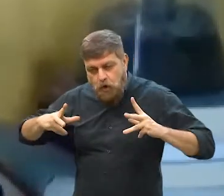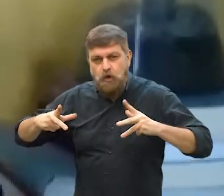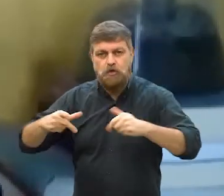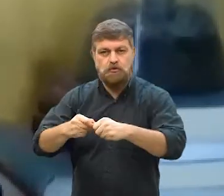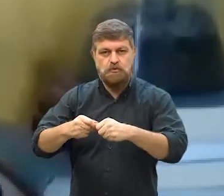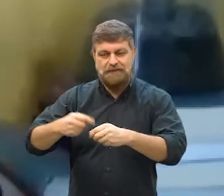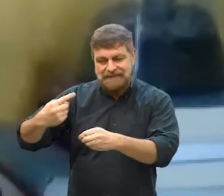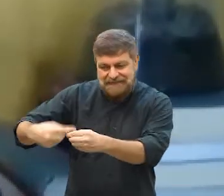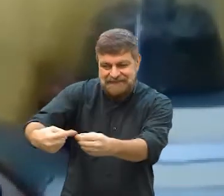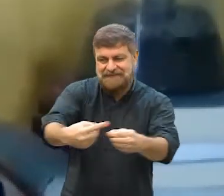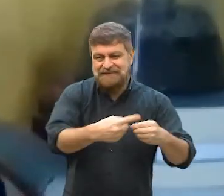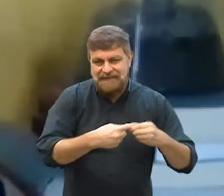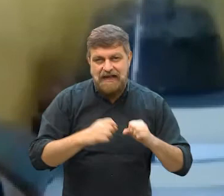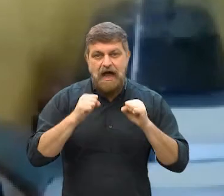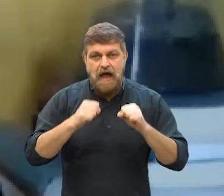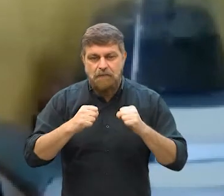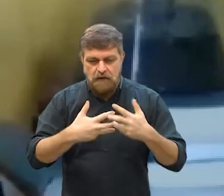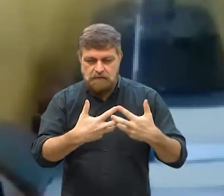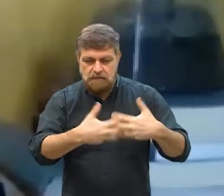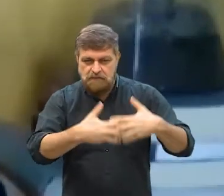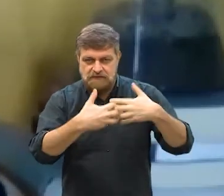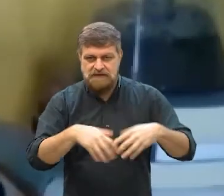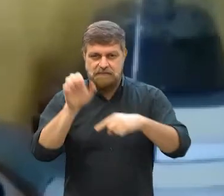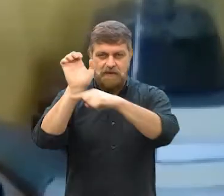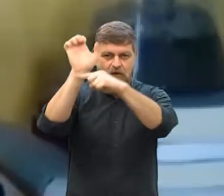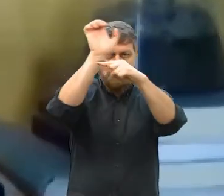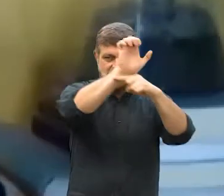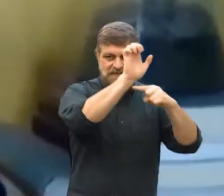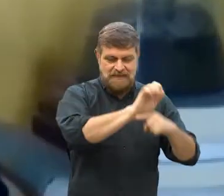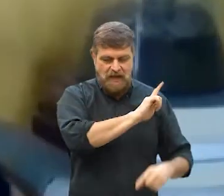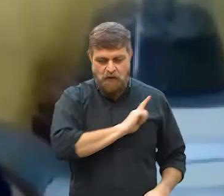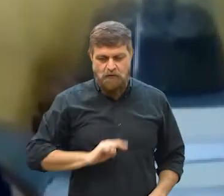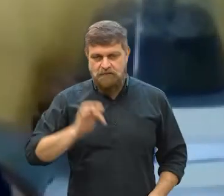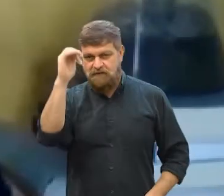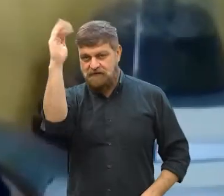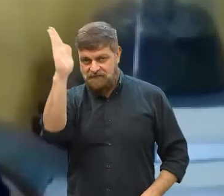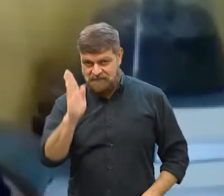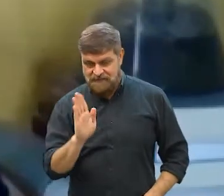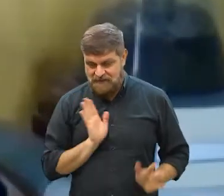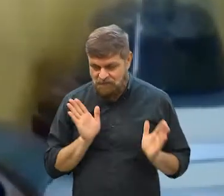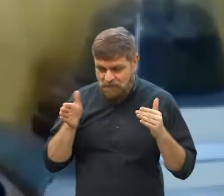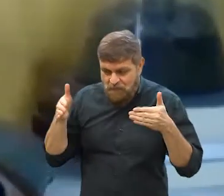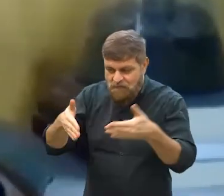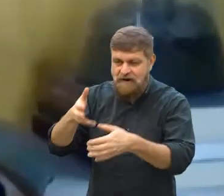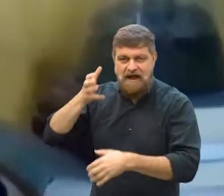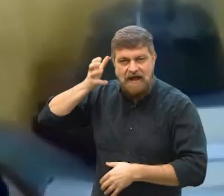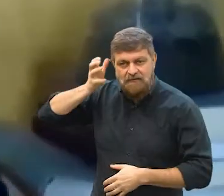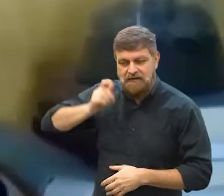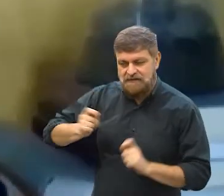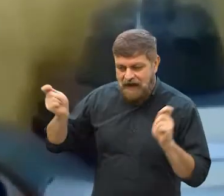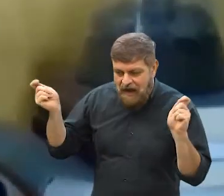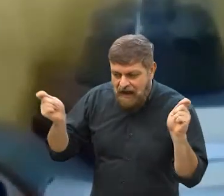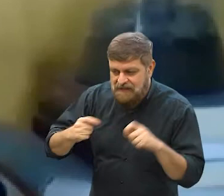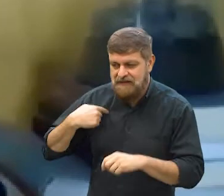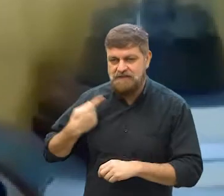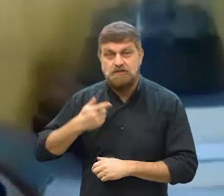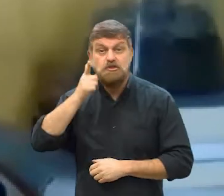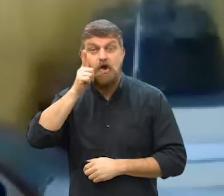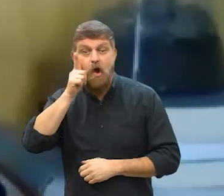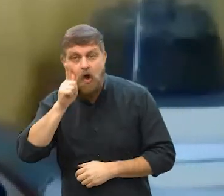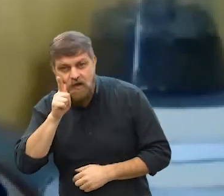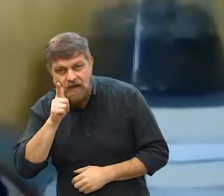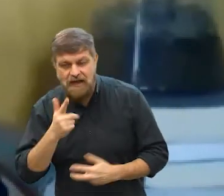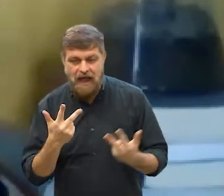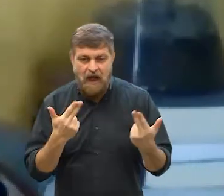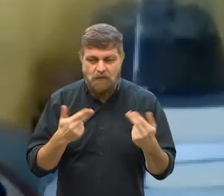Rádio Pública todos os municípios podem vestir os estados também o governo federal vamos fazer isso que a gente consegue é através de um